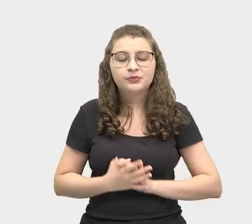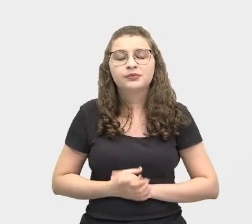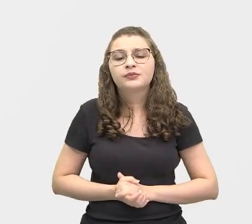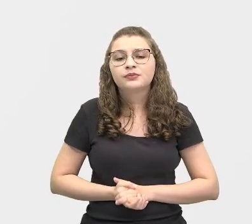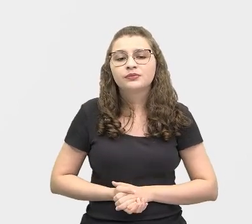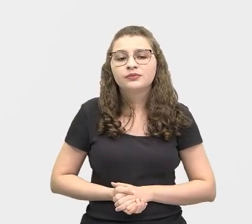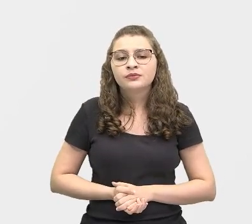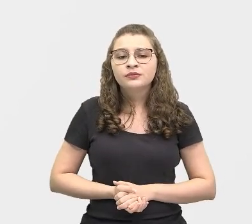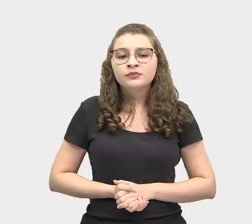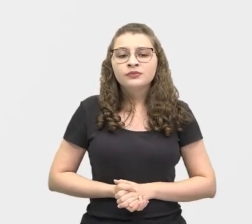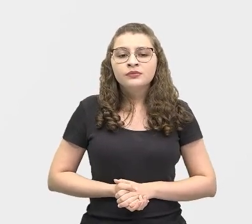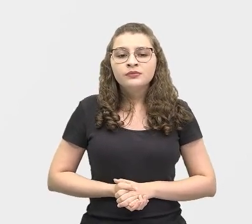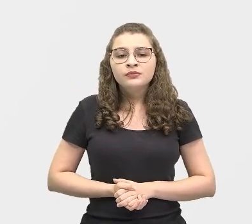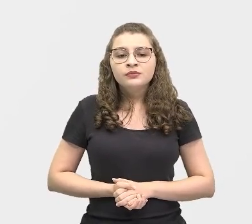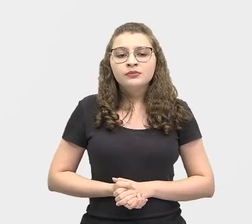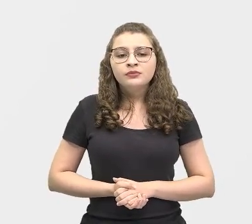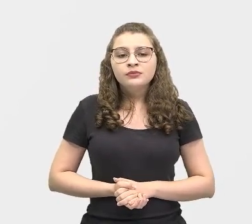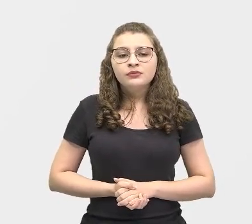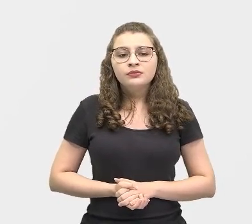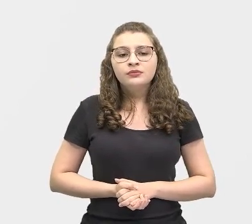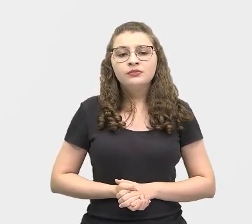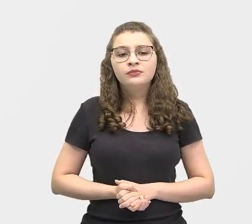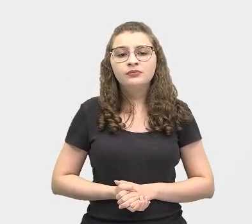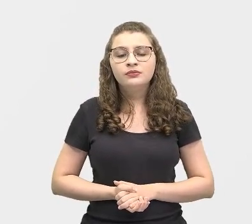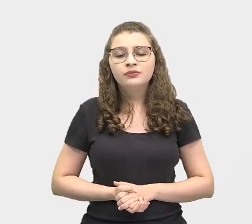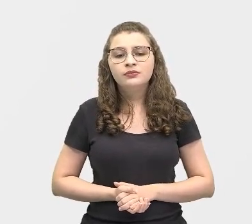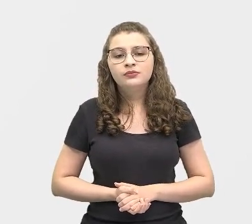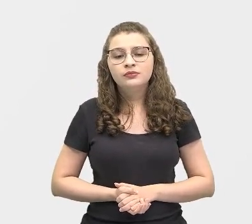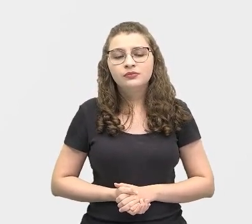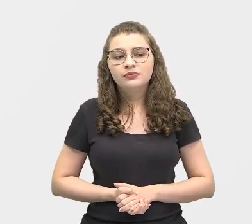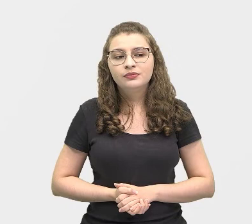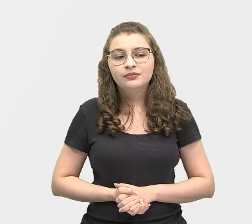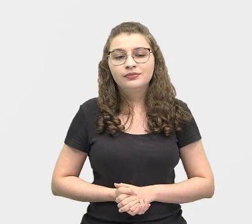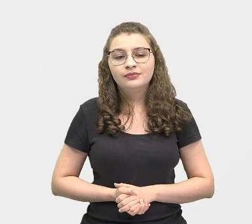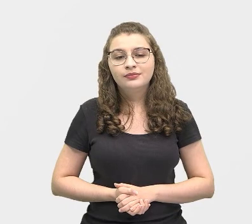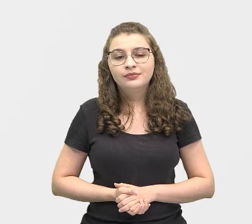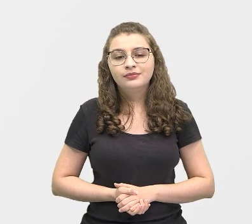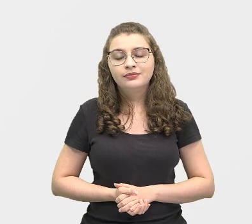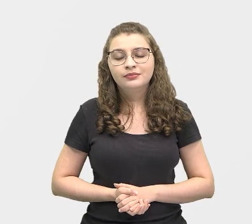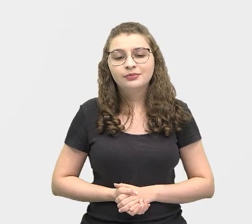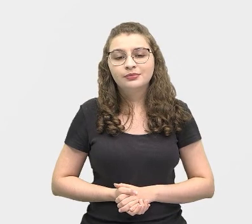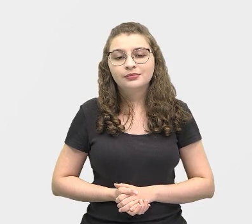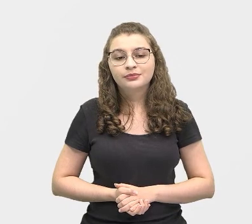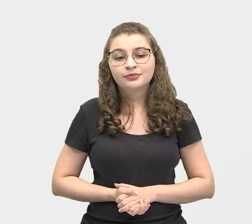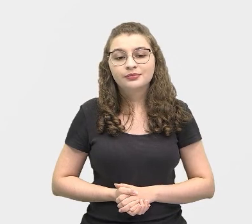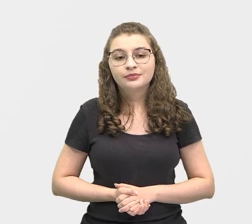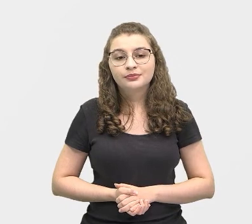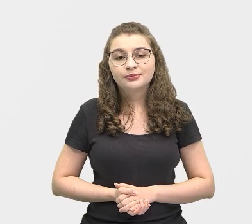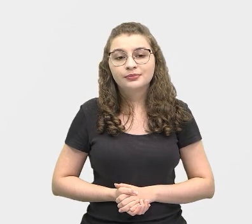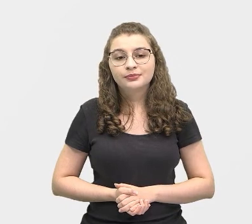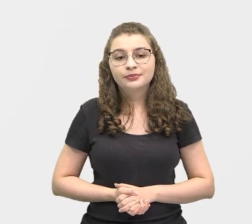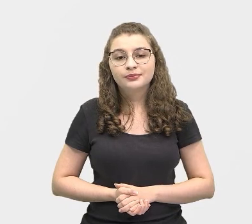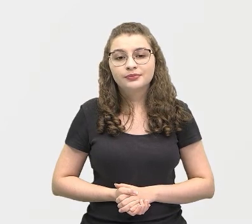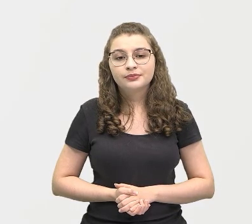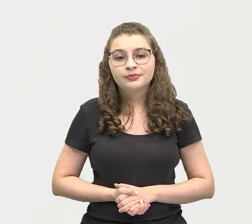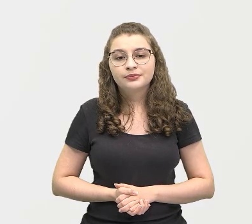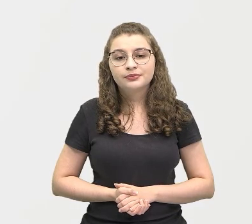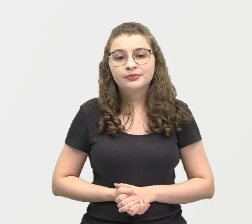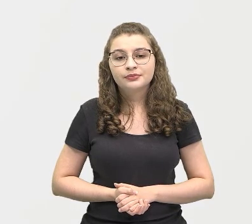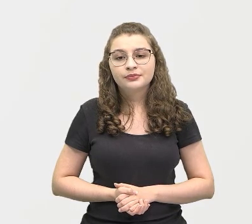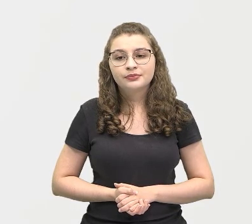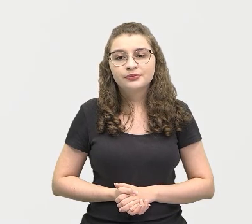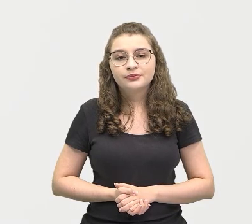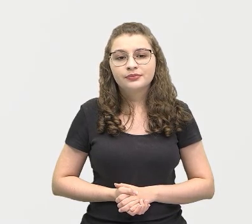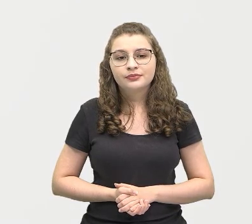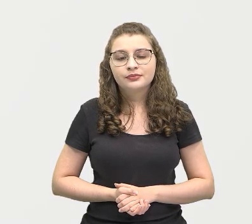Então, notem aí que ele, através da boca do personagem, aqui, professor, aqui, ó, através da boca do